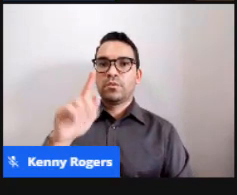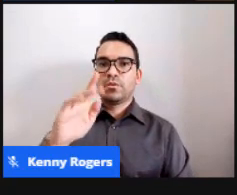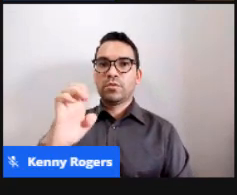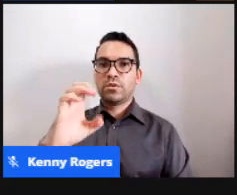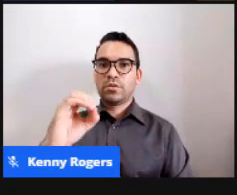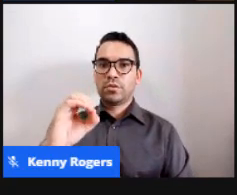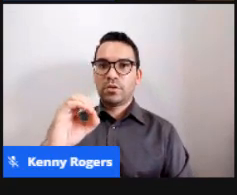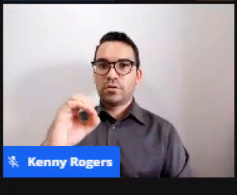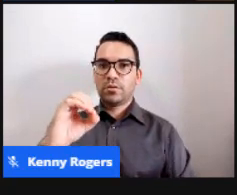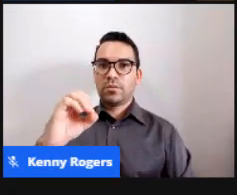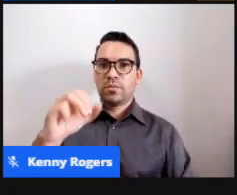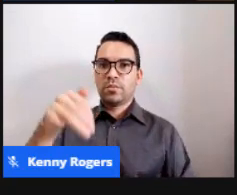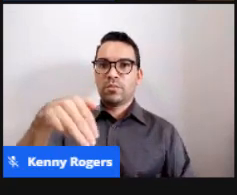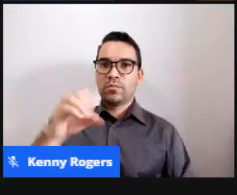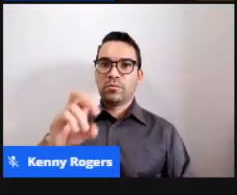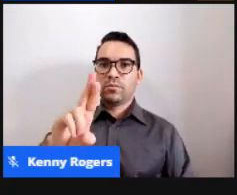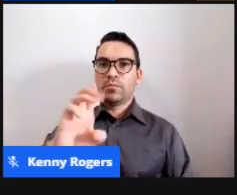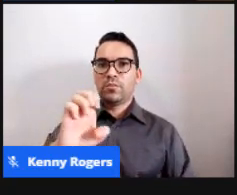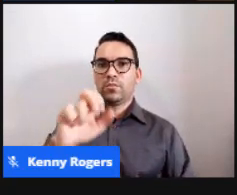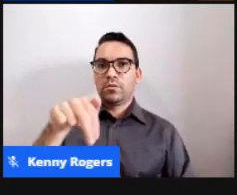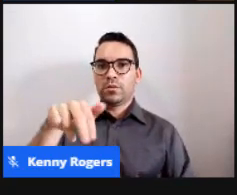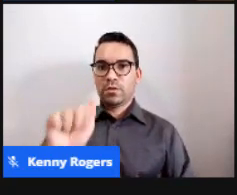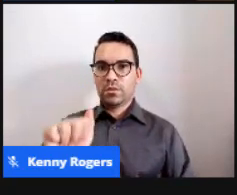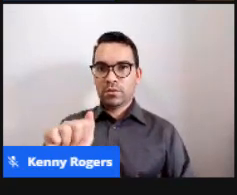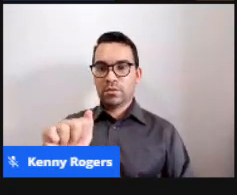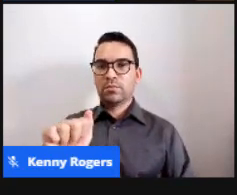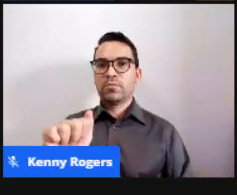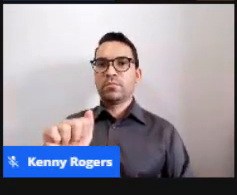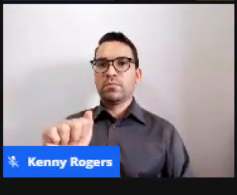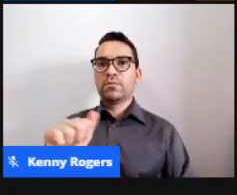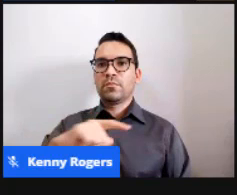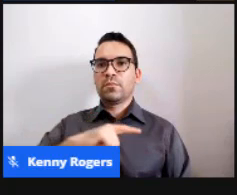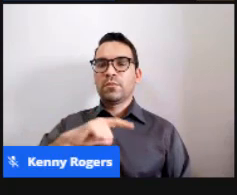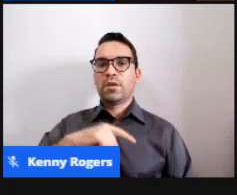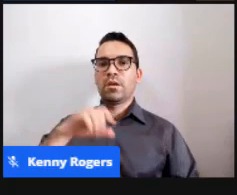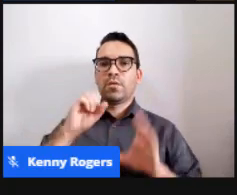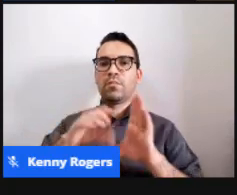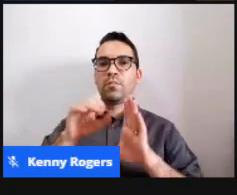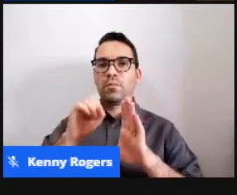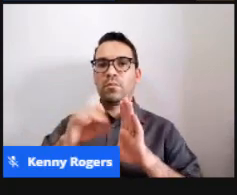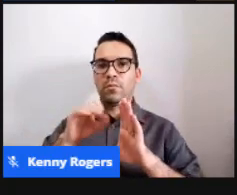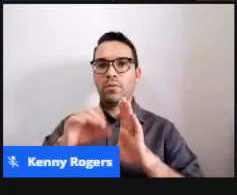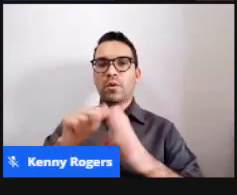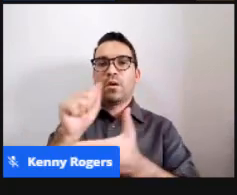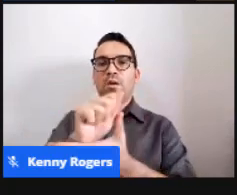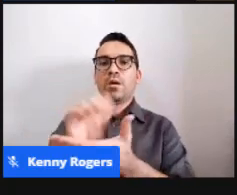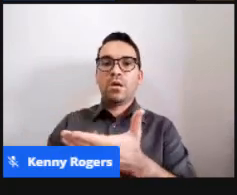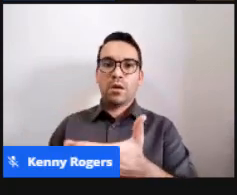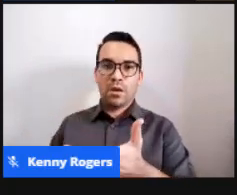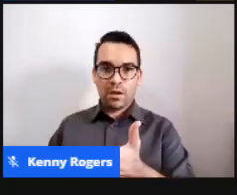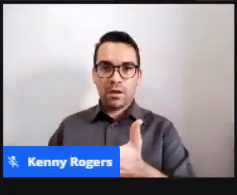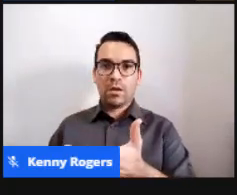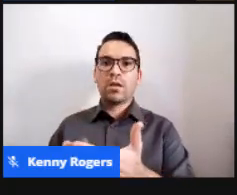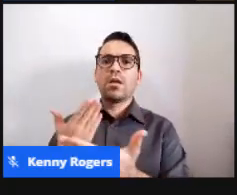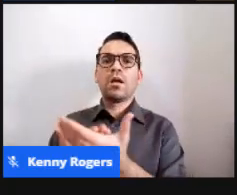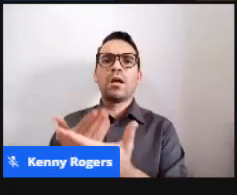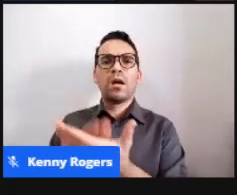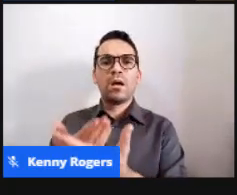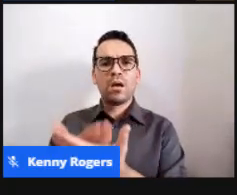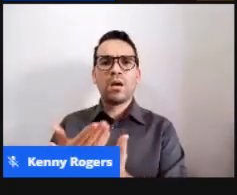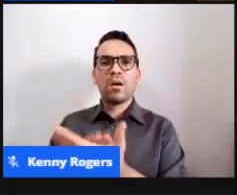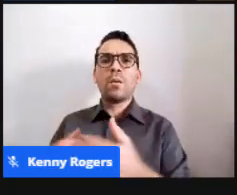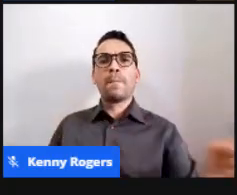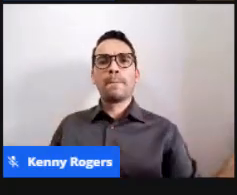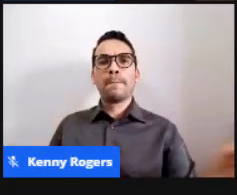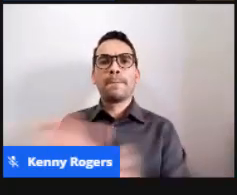nós precisamos, a gente tem também as aulas prontas, atividades de todos os anos, do sexto ao